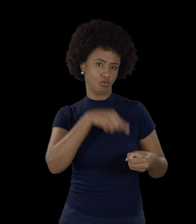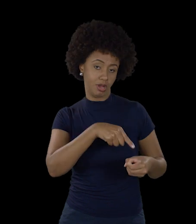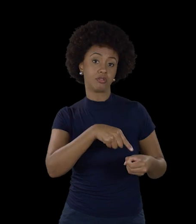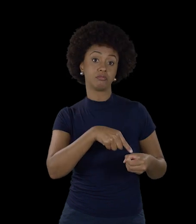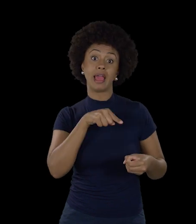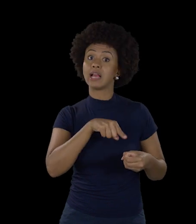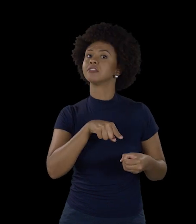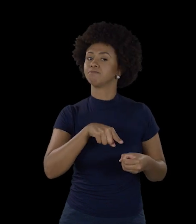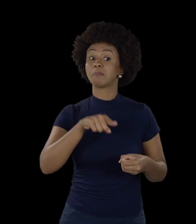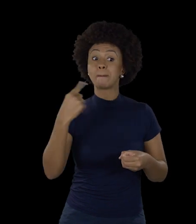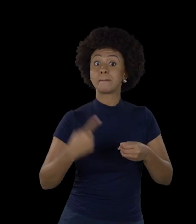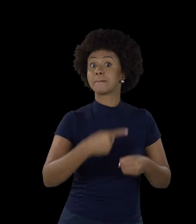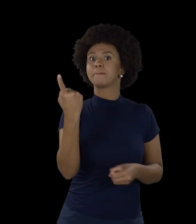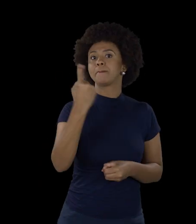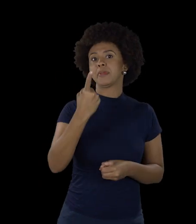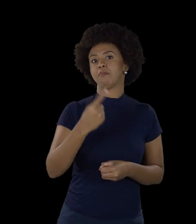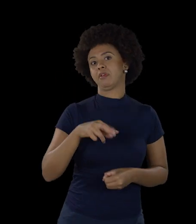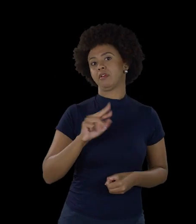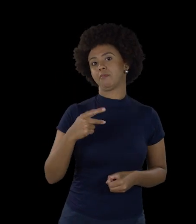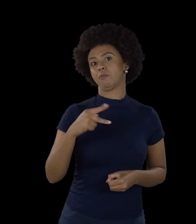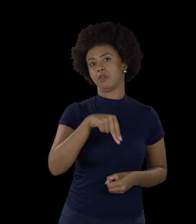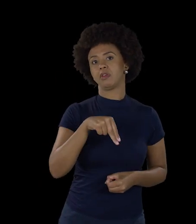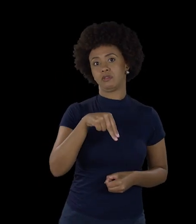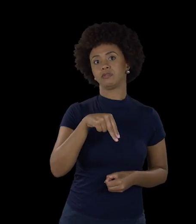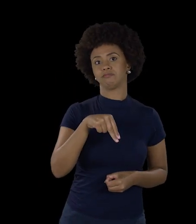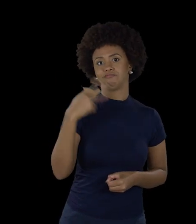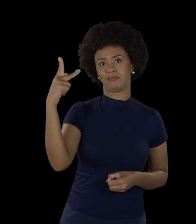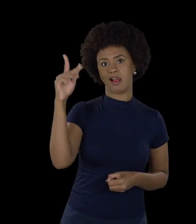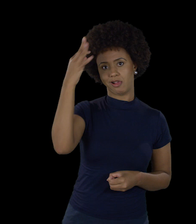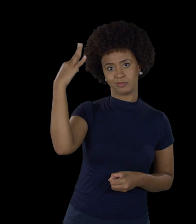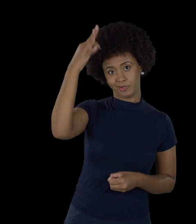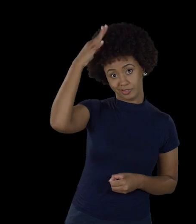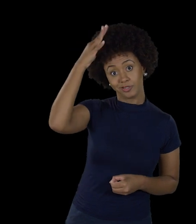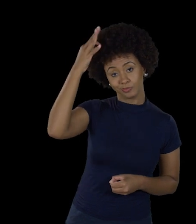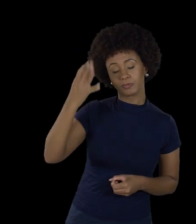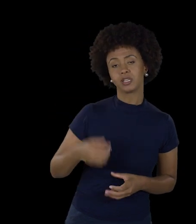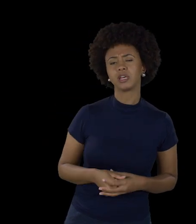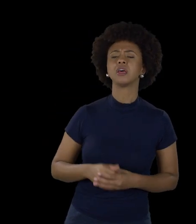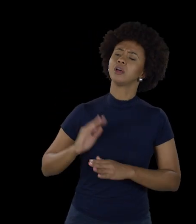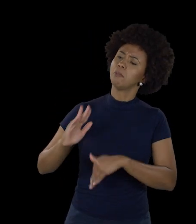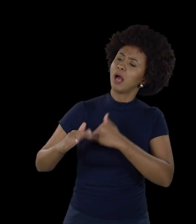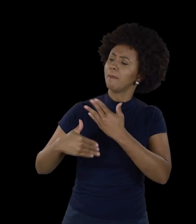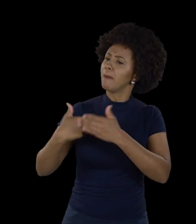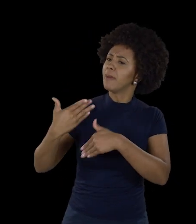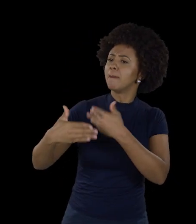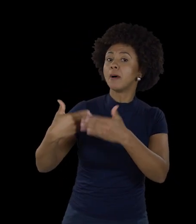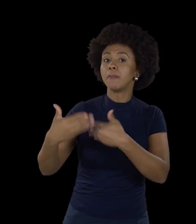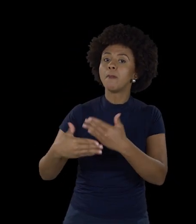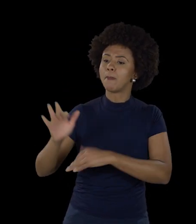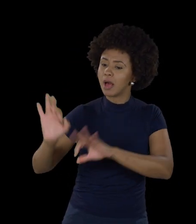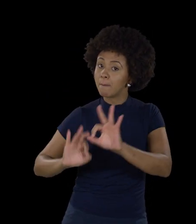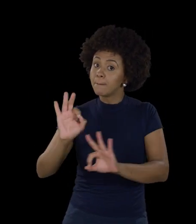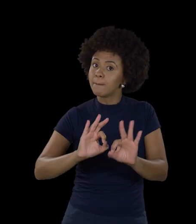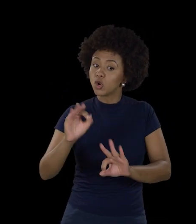todo o Espírito Santo. E depois do aporte dessas empresas, a gente começou a produzir o projeto.